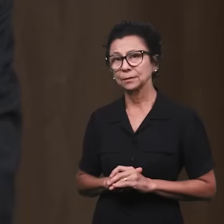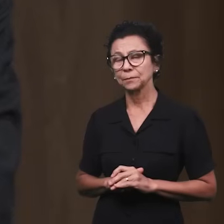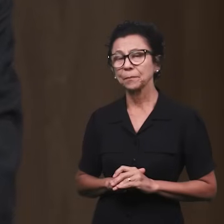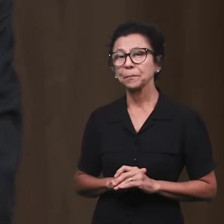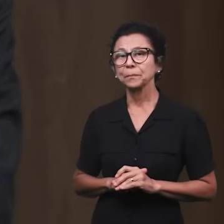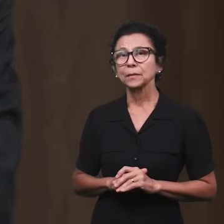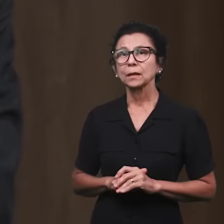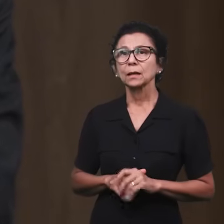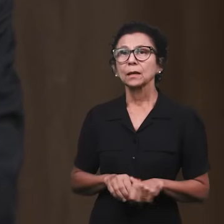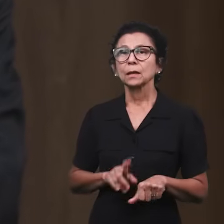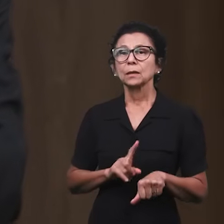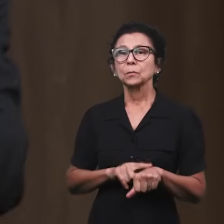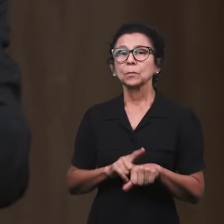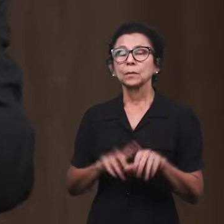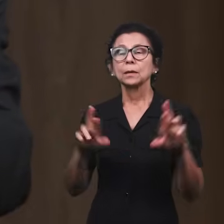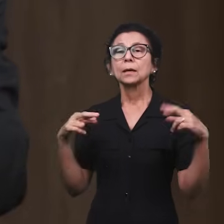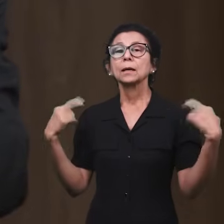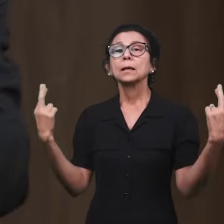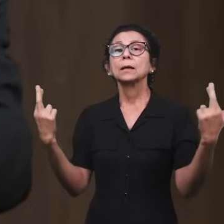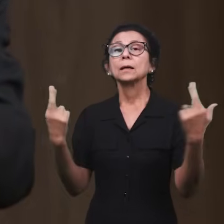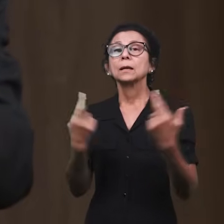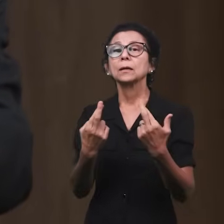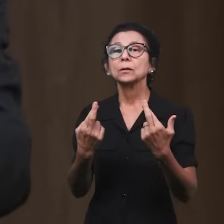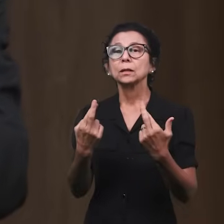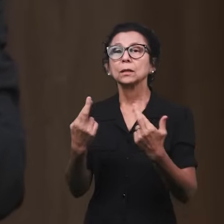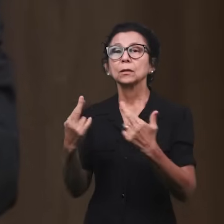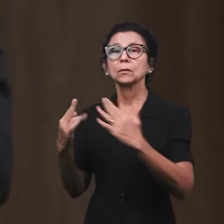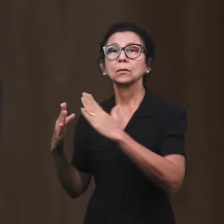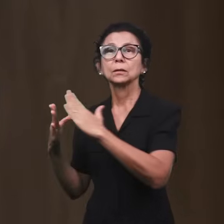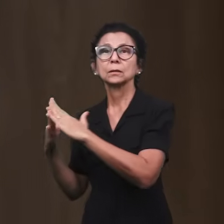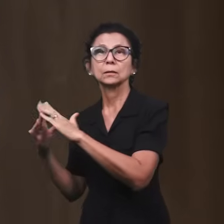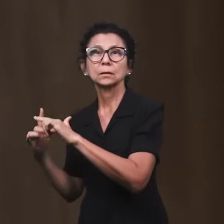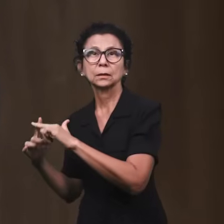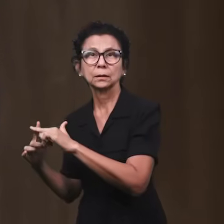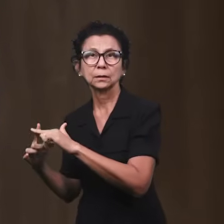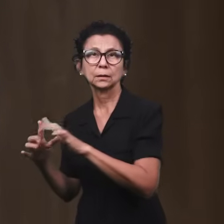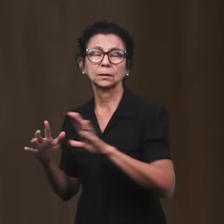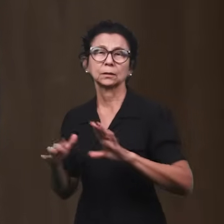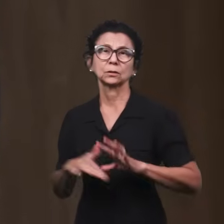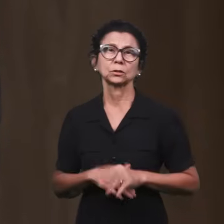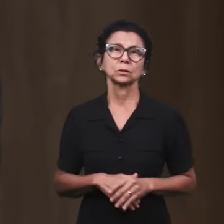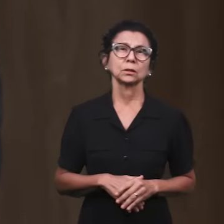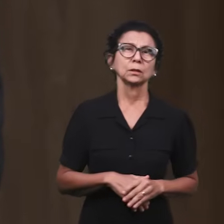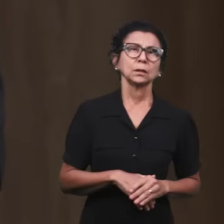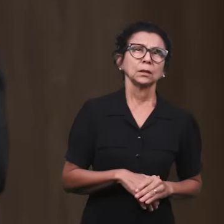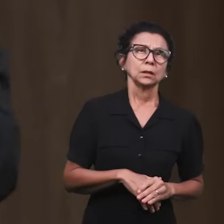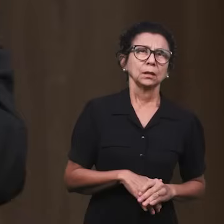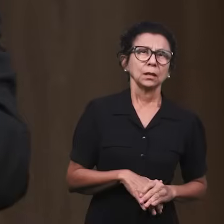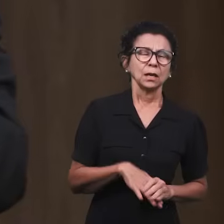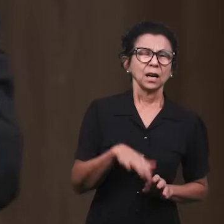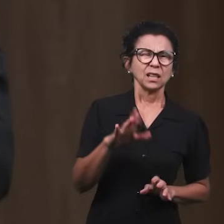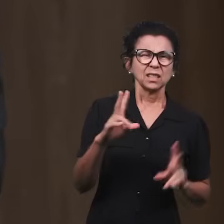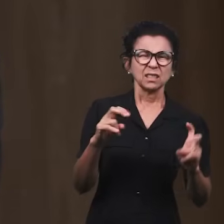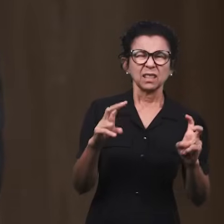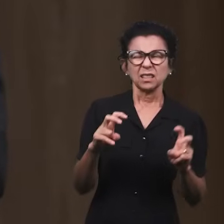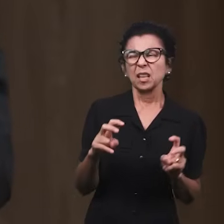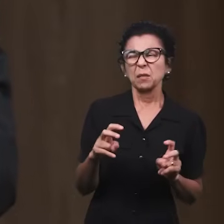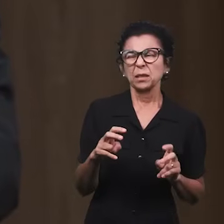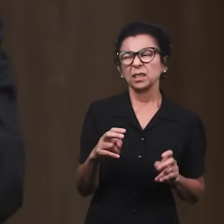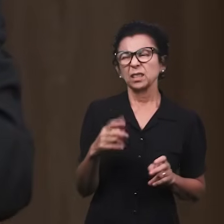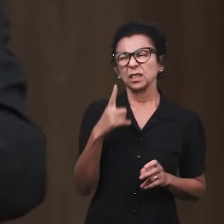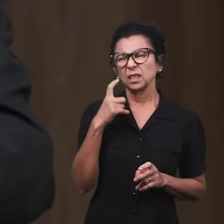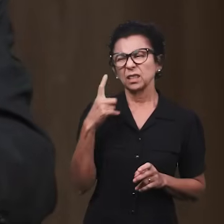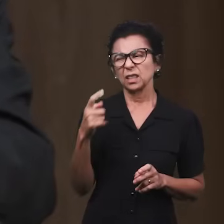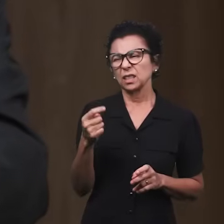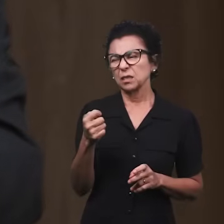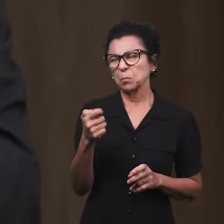igreja. Você está numa reunião e está num tema, aí você passou por um tema que talvez não crie tanto interesse para todos ou para alguns, a